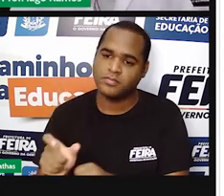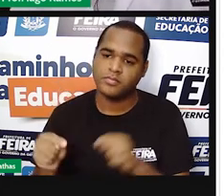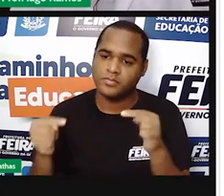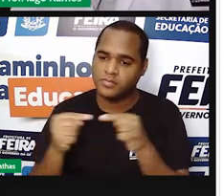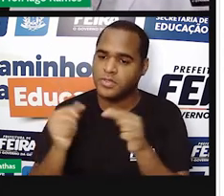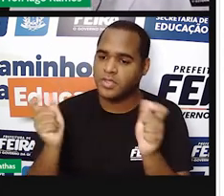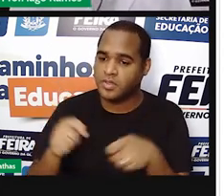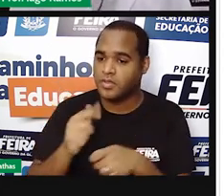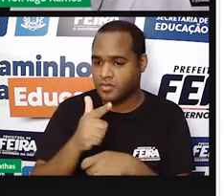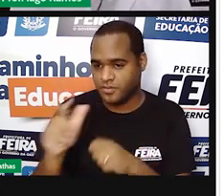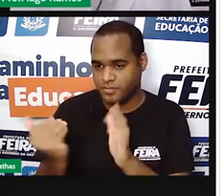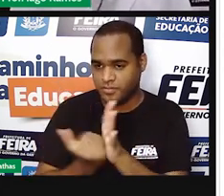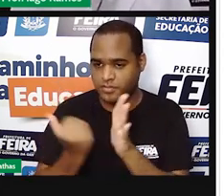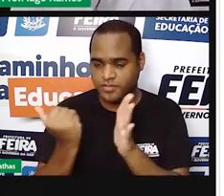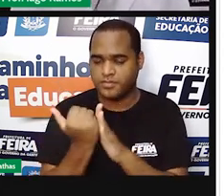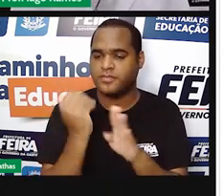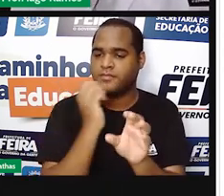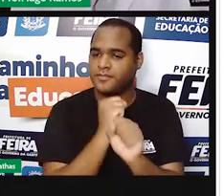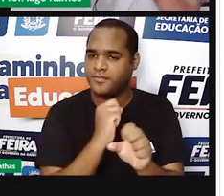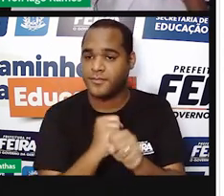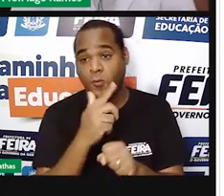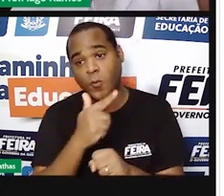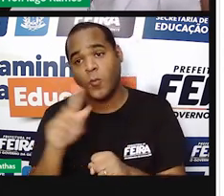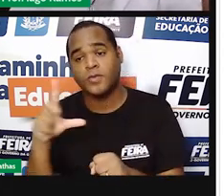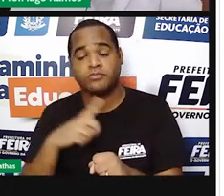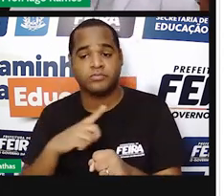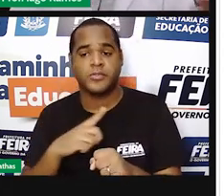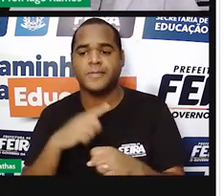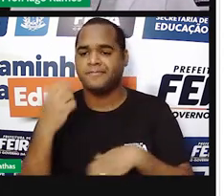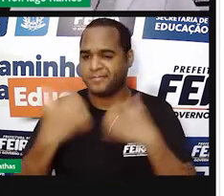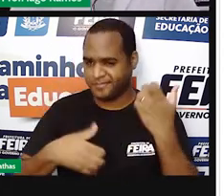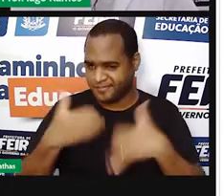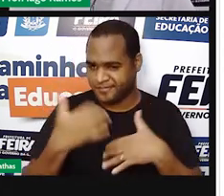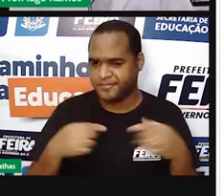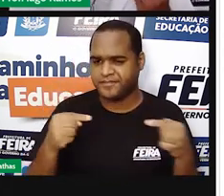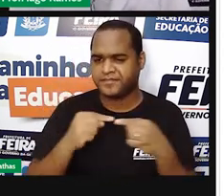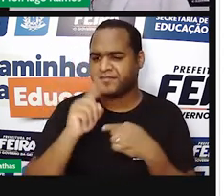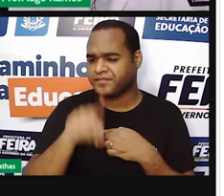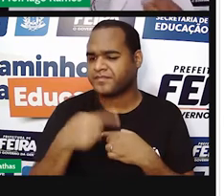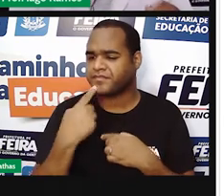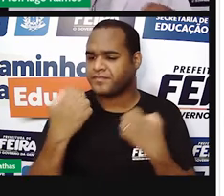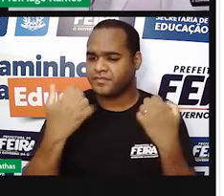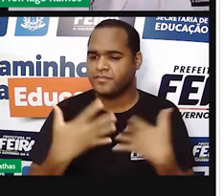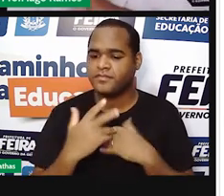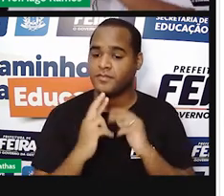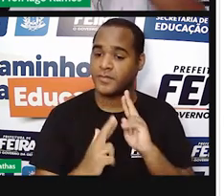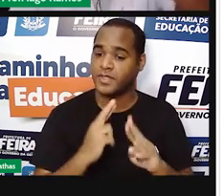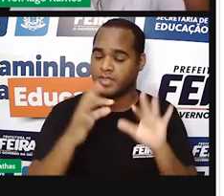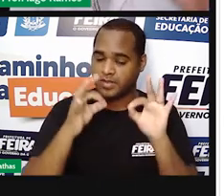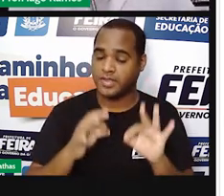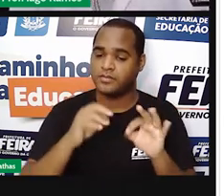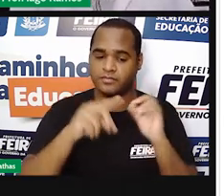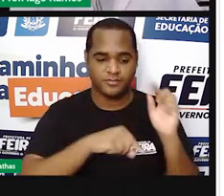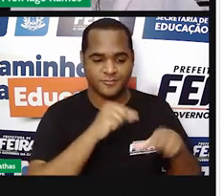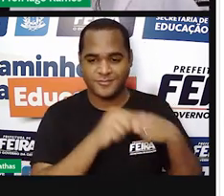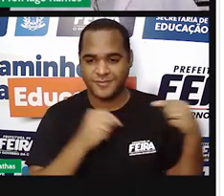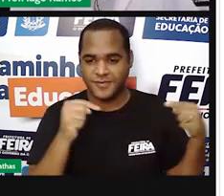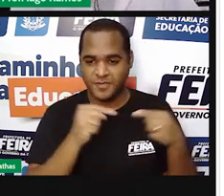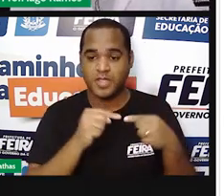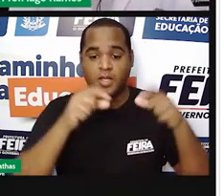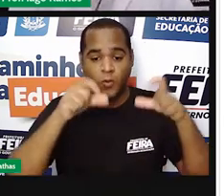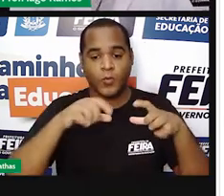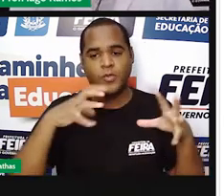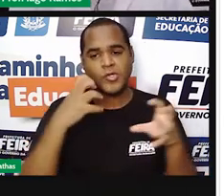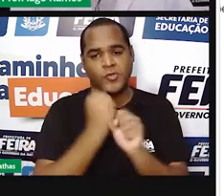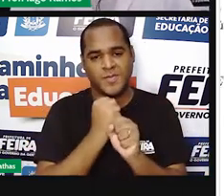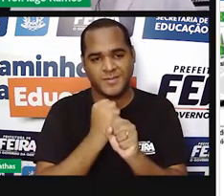coisa pela quantidade de opções de outra coisa e isso te dá a quantidade de opções